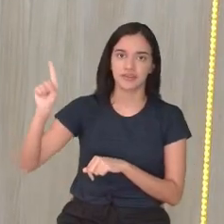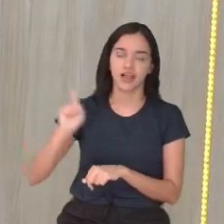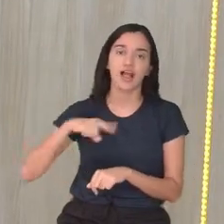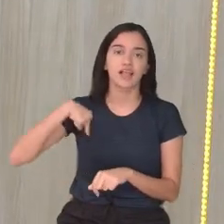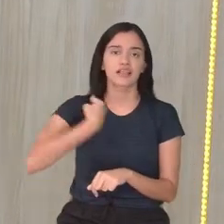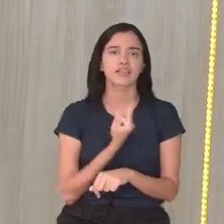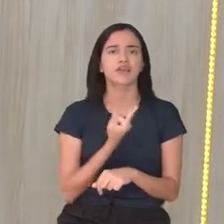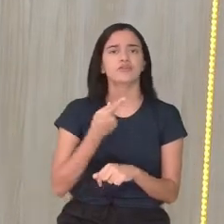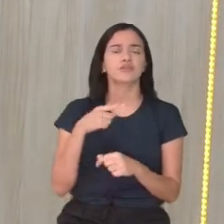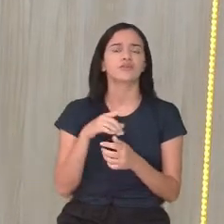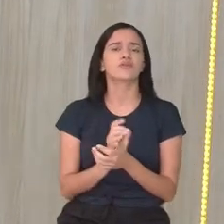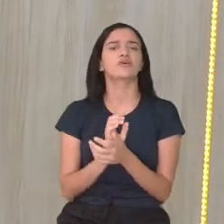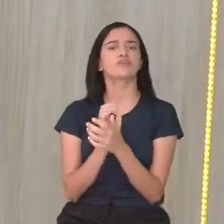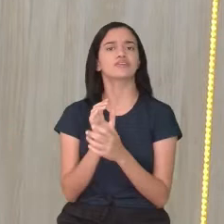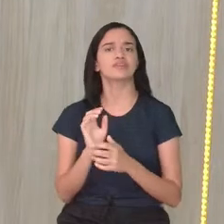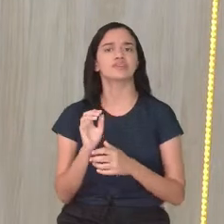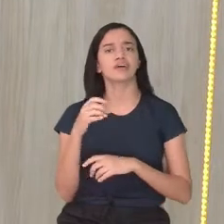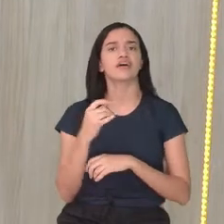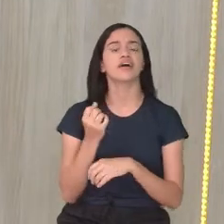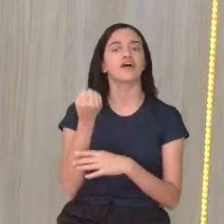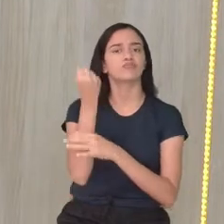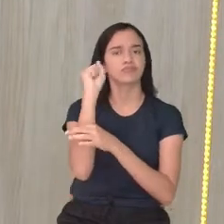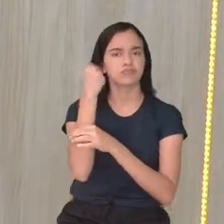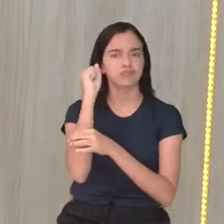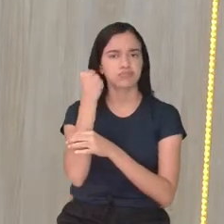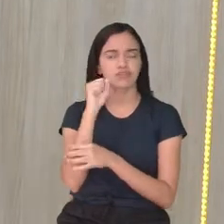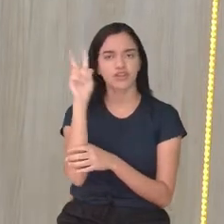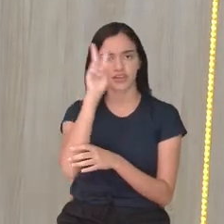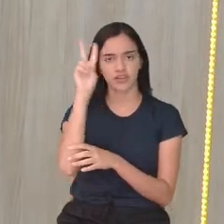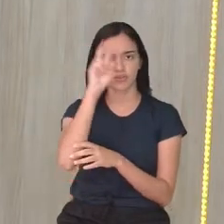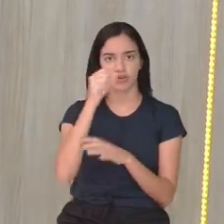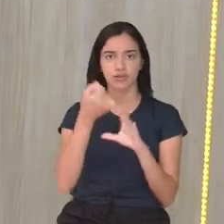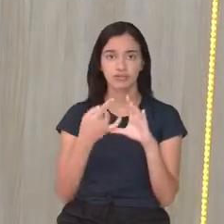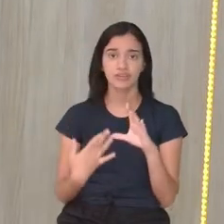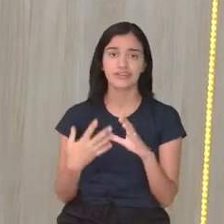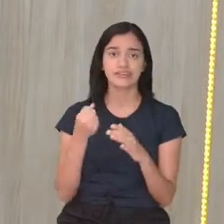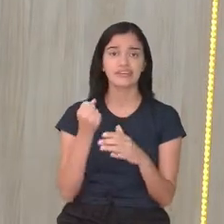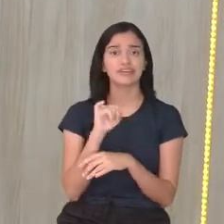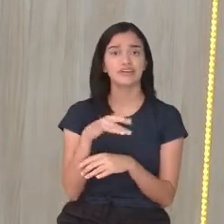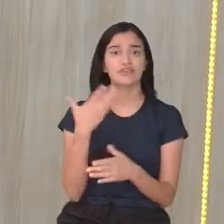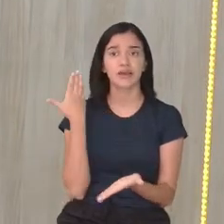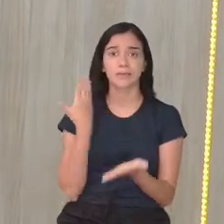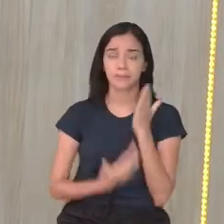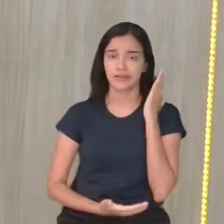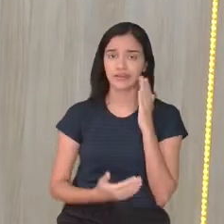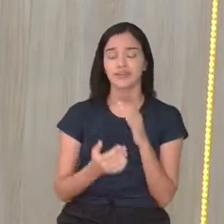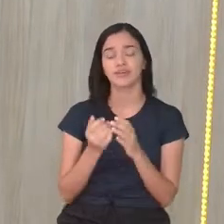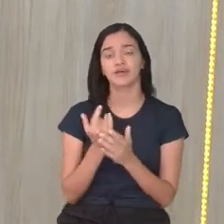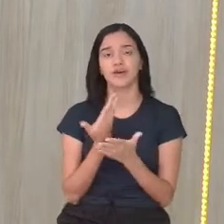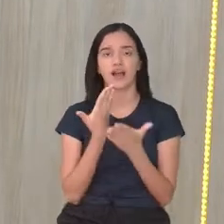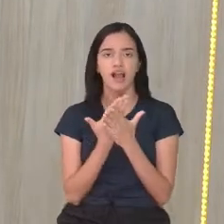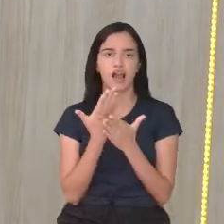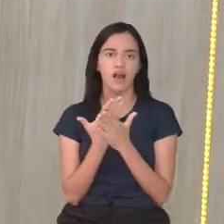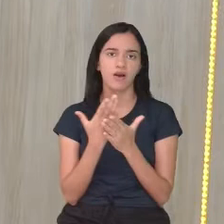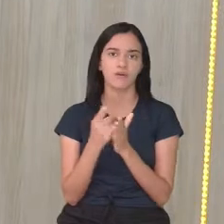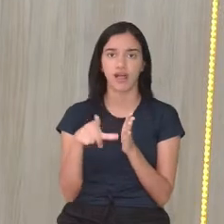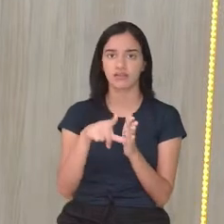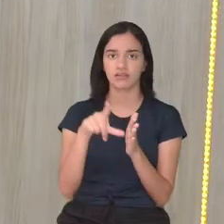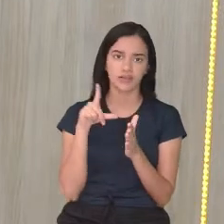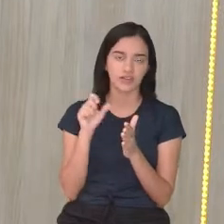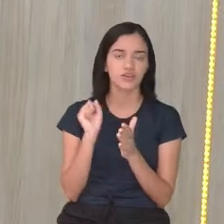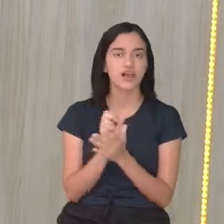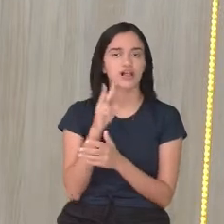nossa ginástica, história e classificações e vamos embora. Se você perdeu a aula anterior, se você não viu, né,